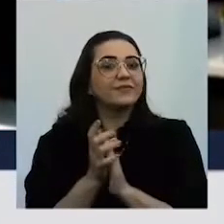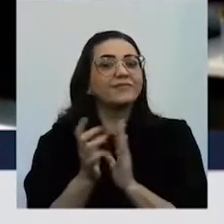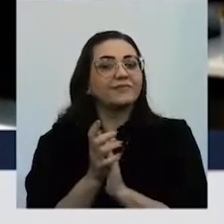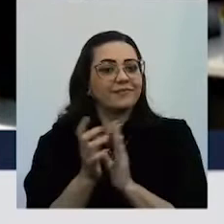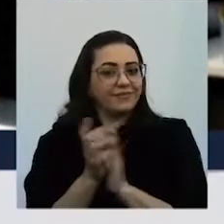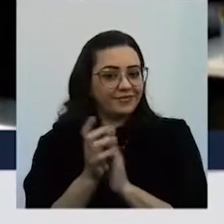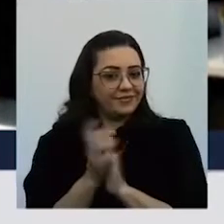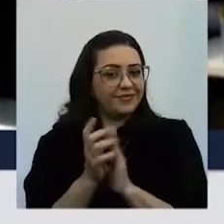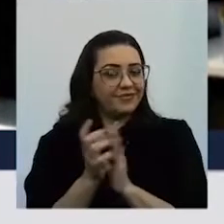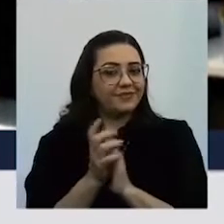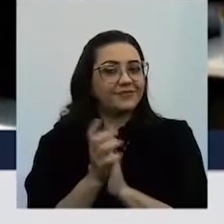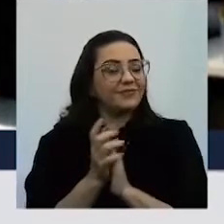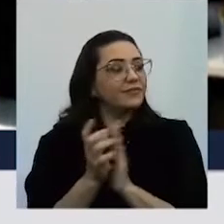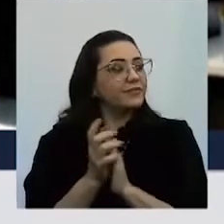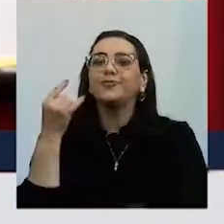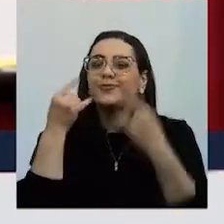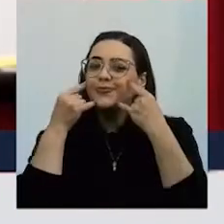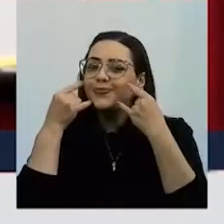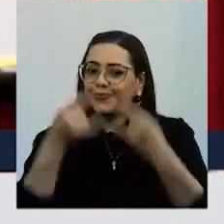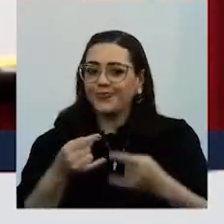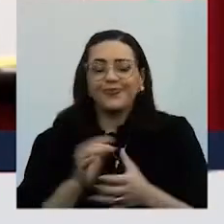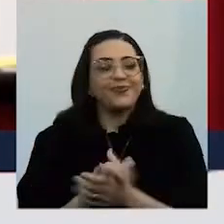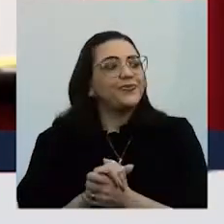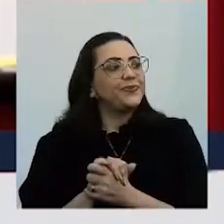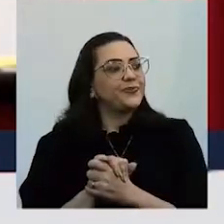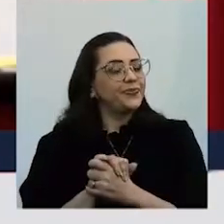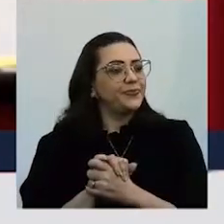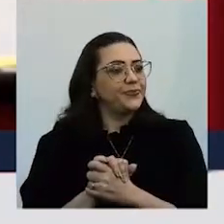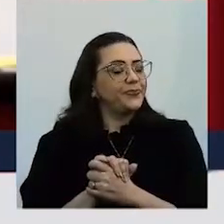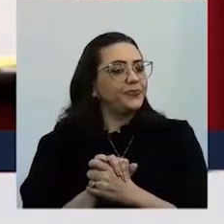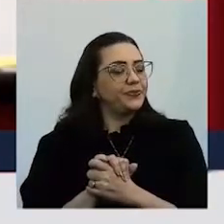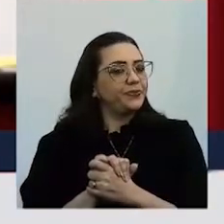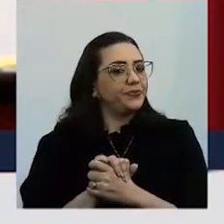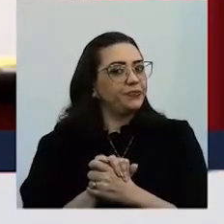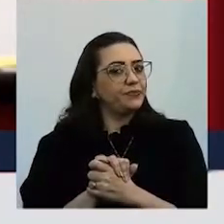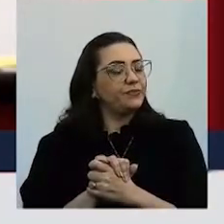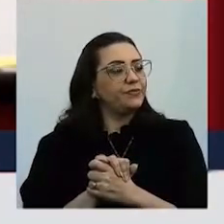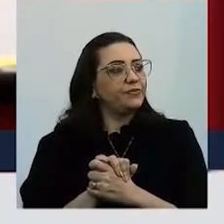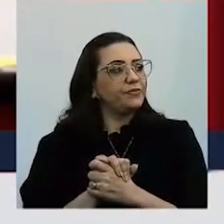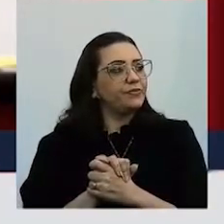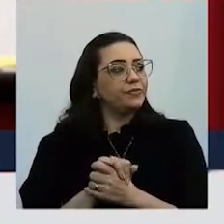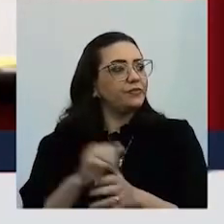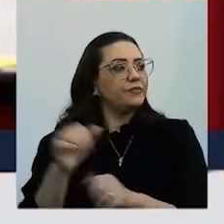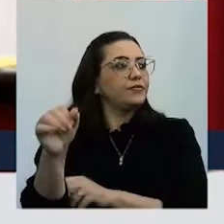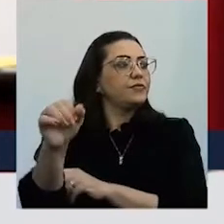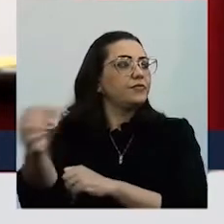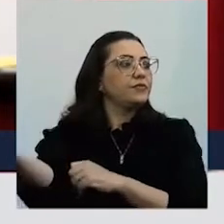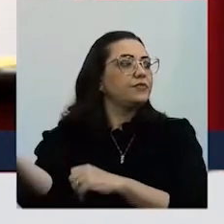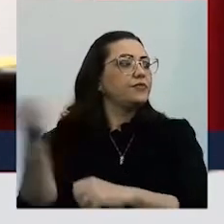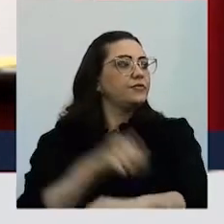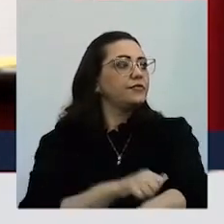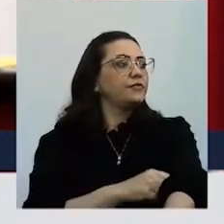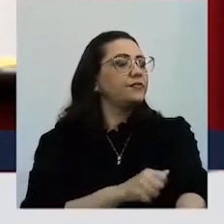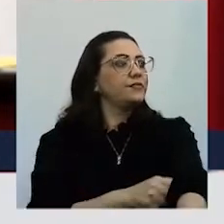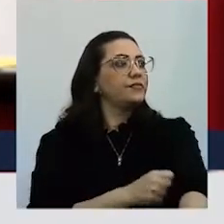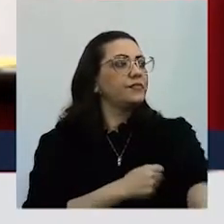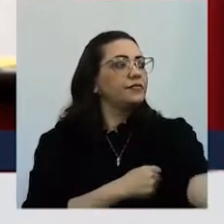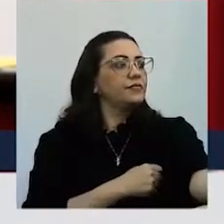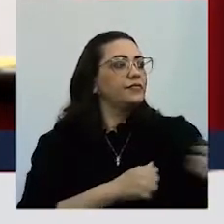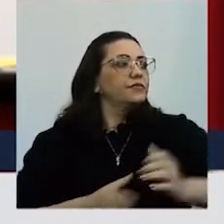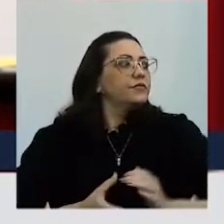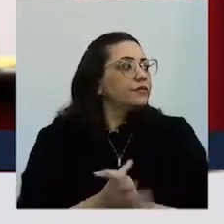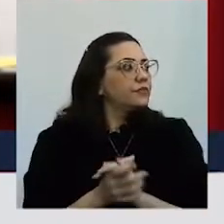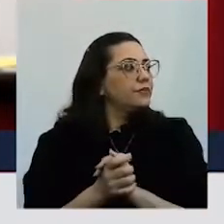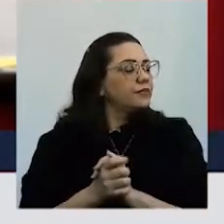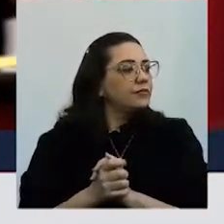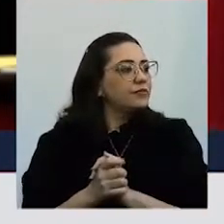uma longa lista de atuação em vários setores da sociedade votuporanguense. Foi diretor do Açari Clube, presidente por dois mandatos